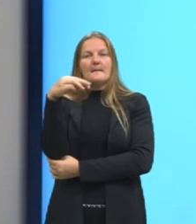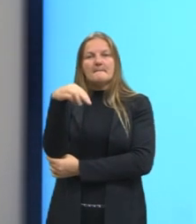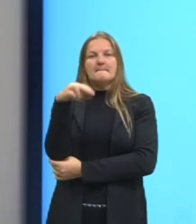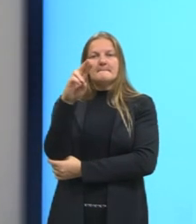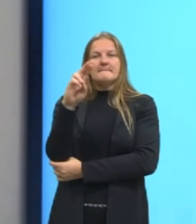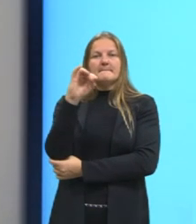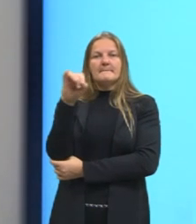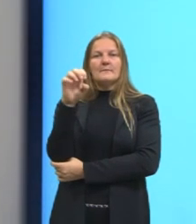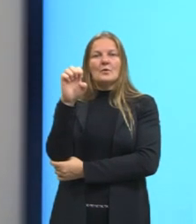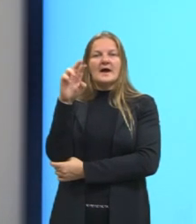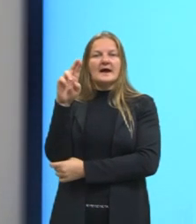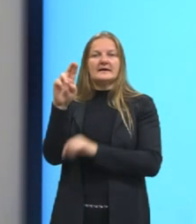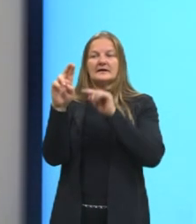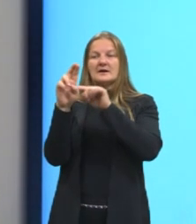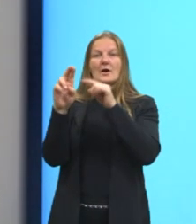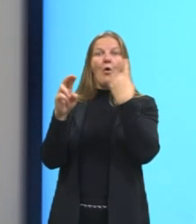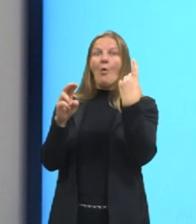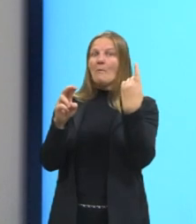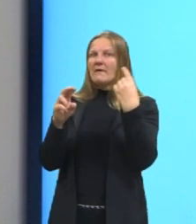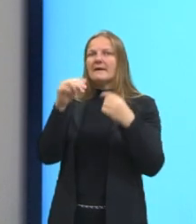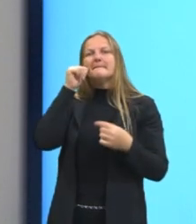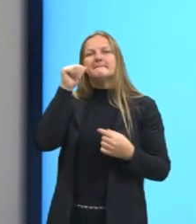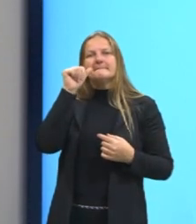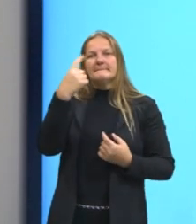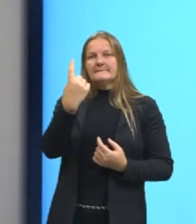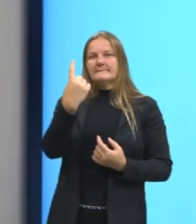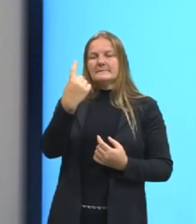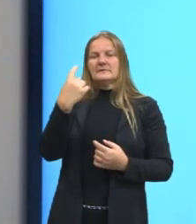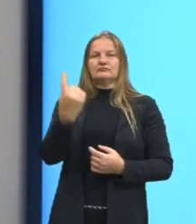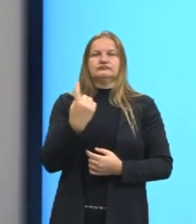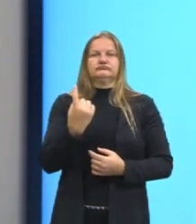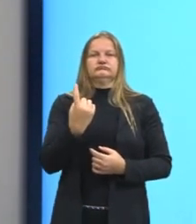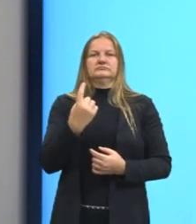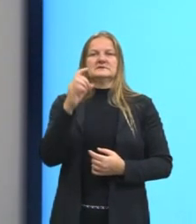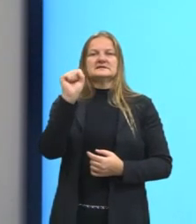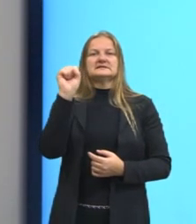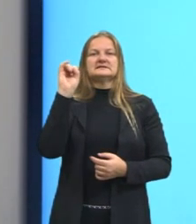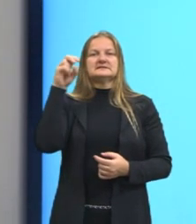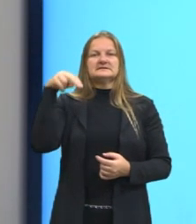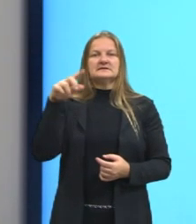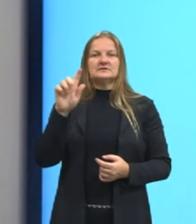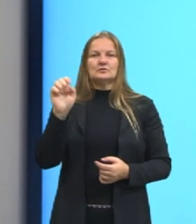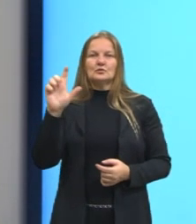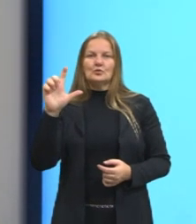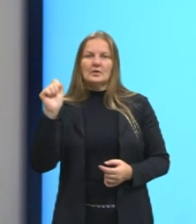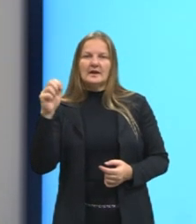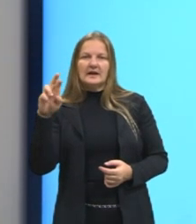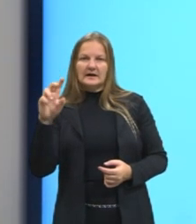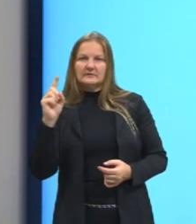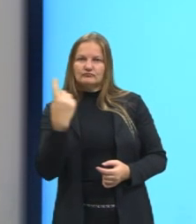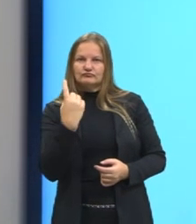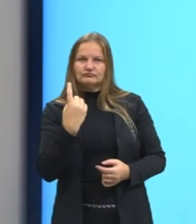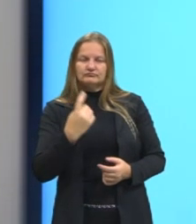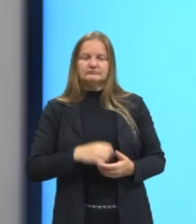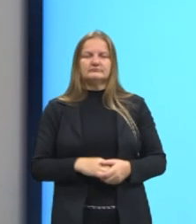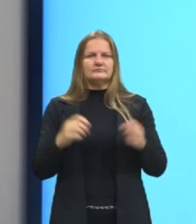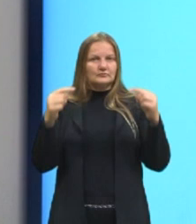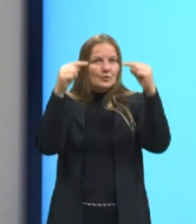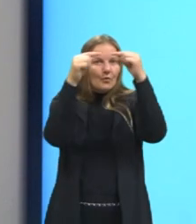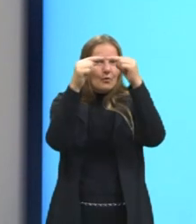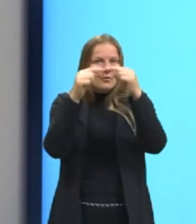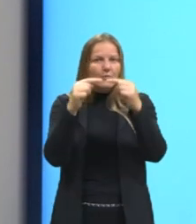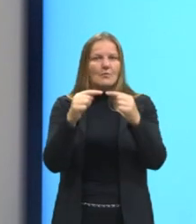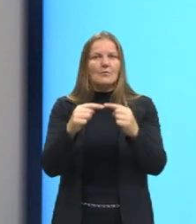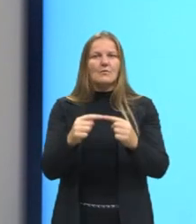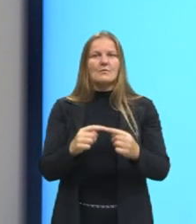no singular e no feminino a gente pode perceber que Olá também está concordando certo temos